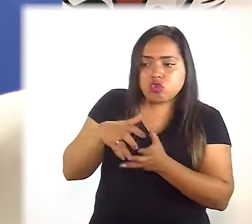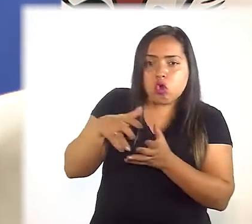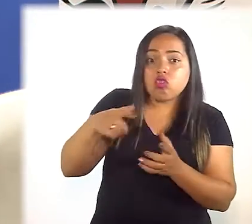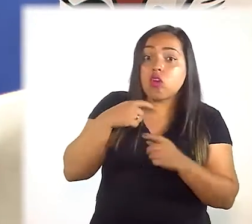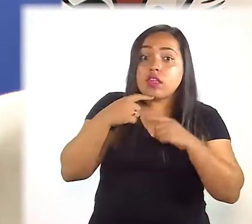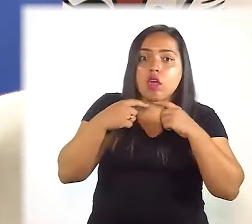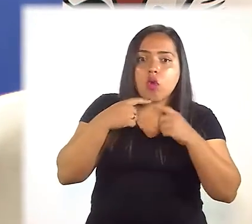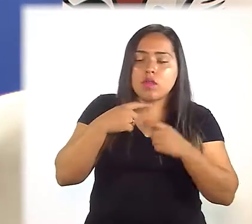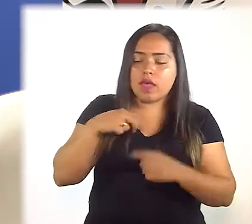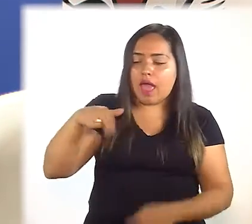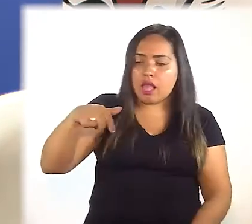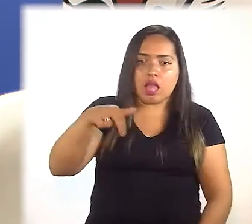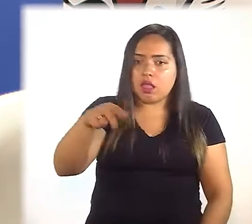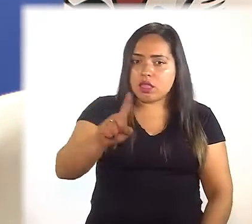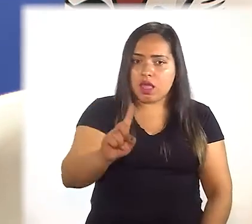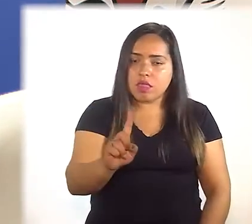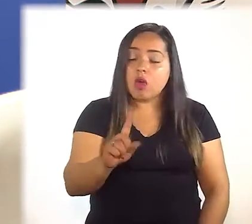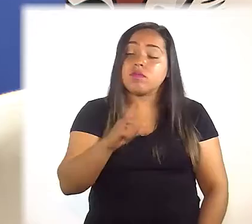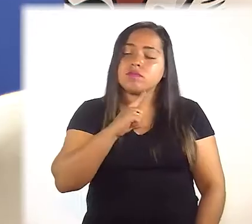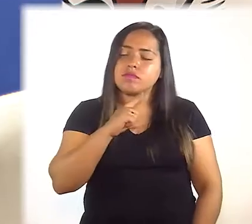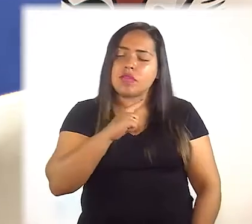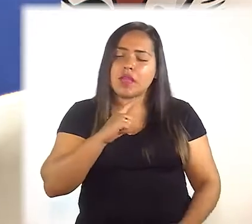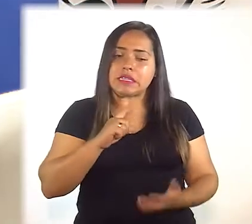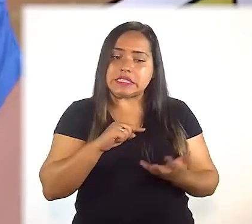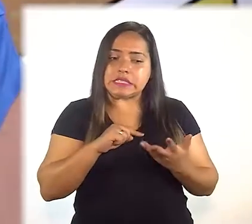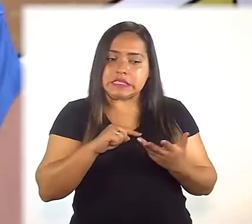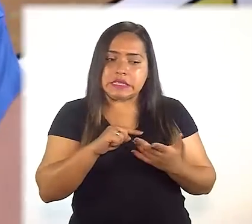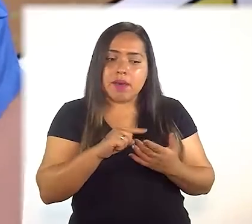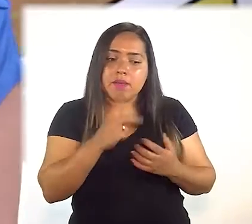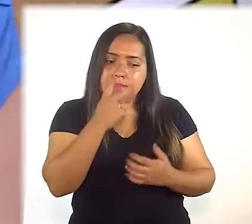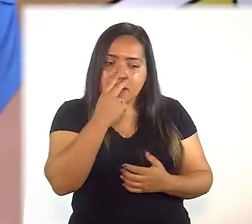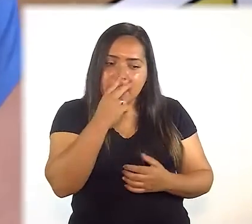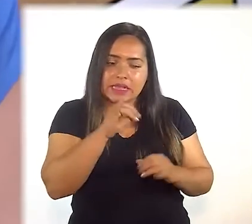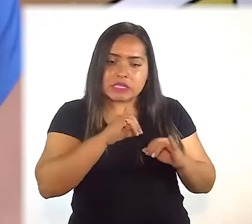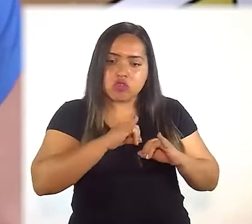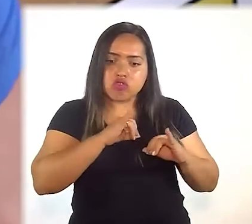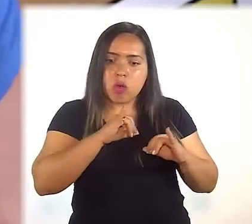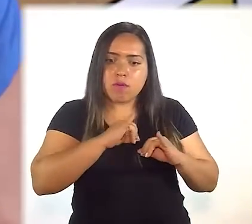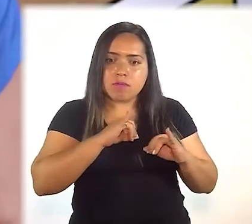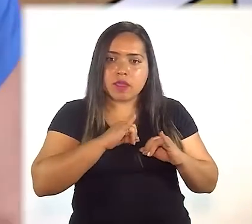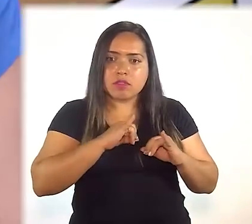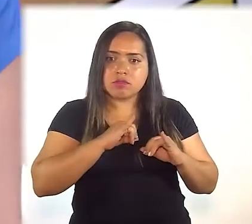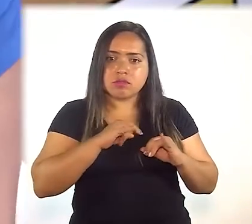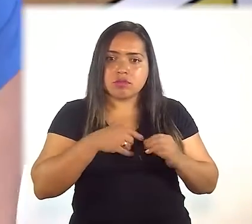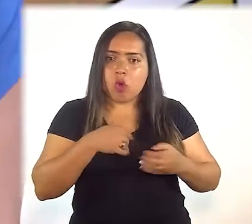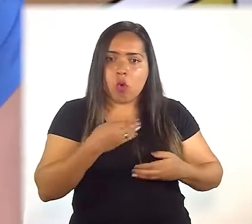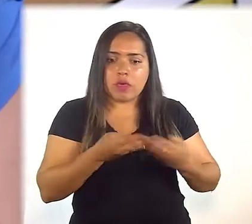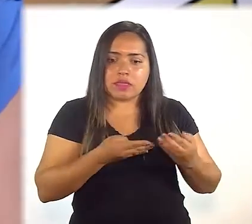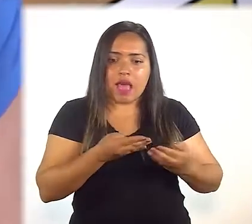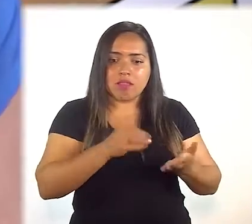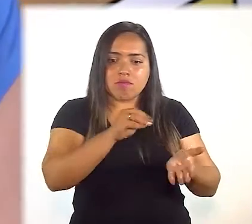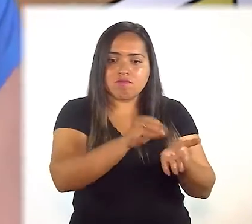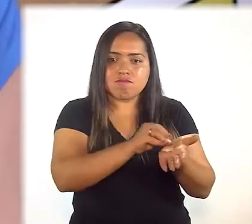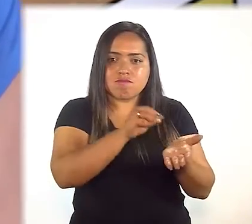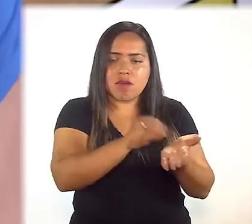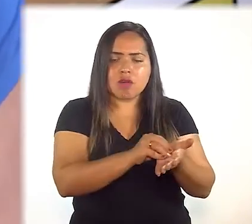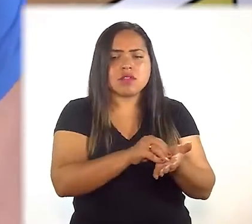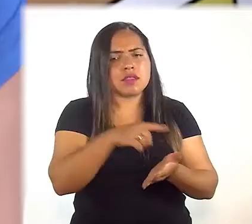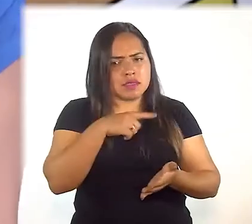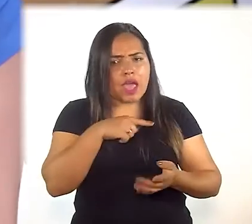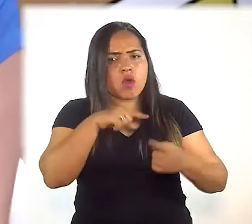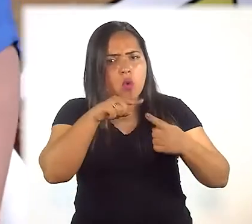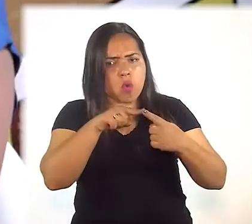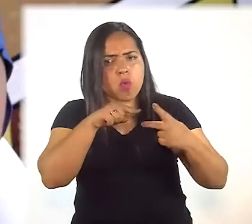ou alguém da família, por ter um idoso que não pode se locomover, mas que ela acredita ou ela tem indícios